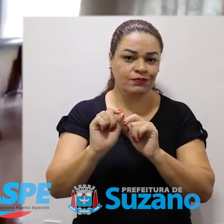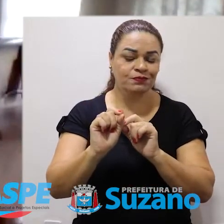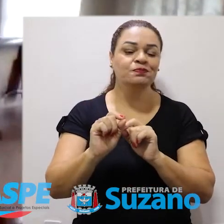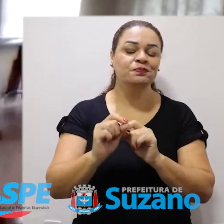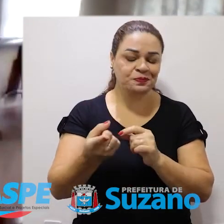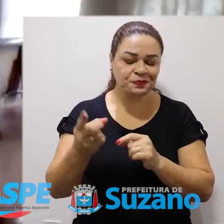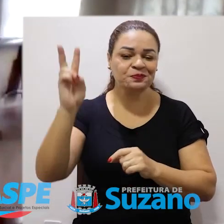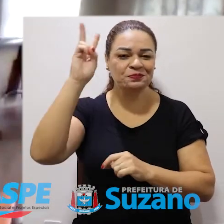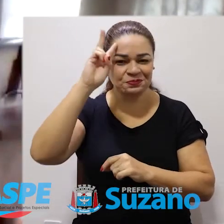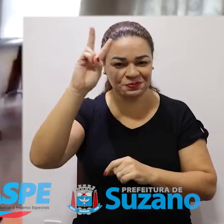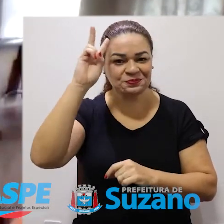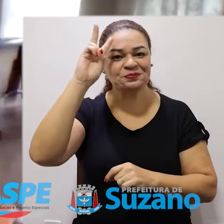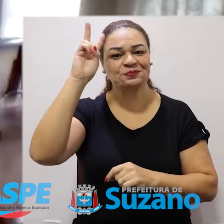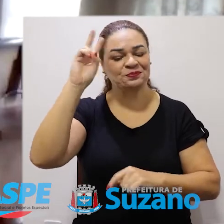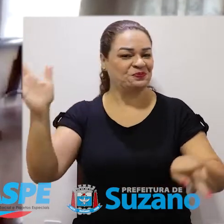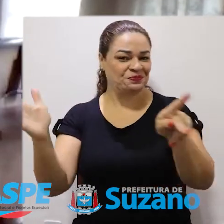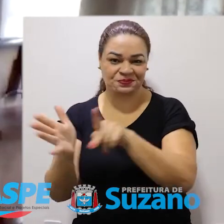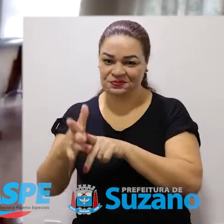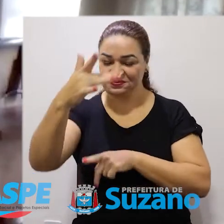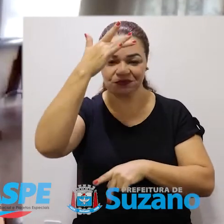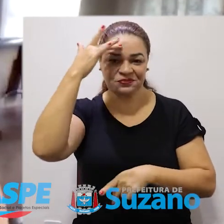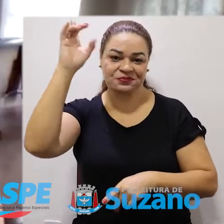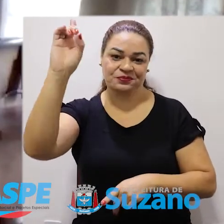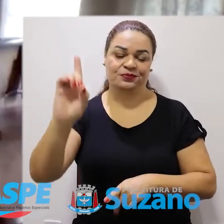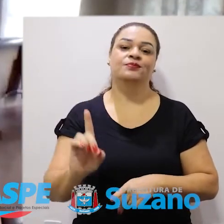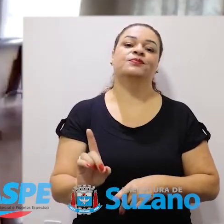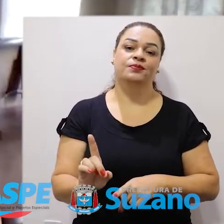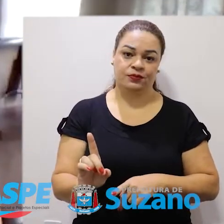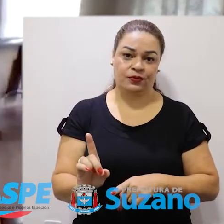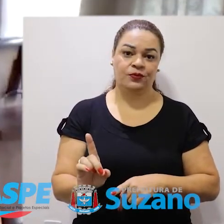constituição histórica das pessoas com deficiência, né? Tem